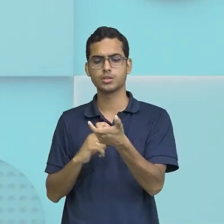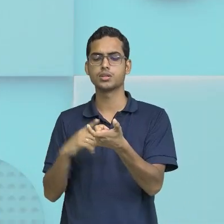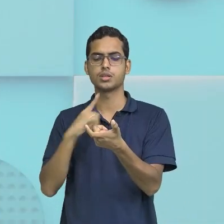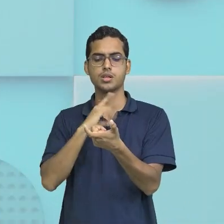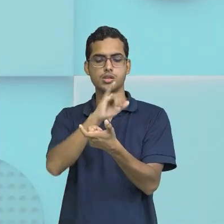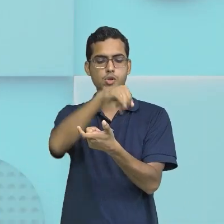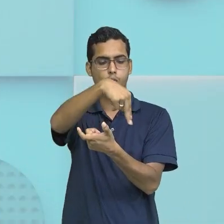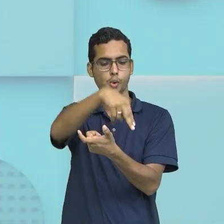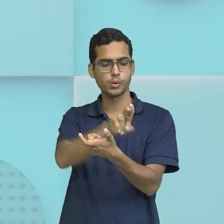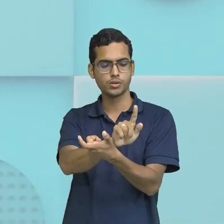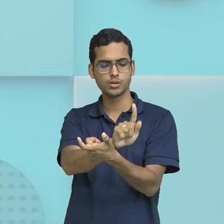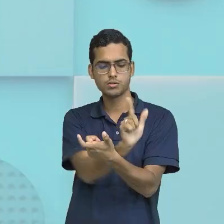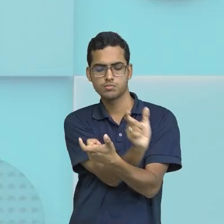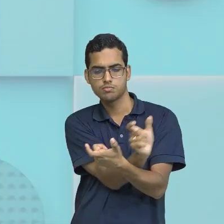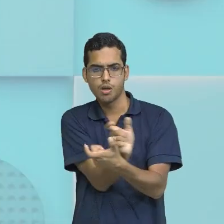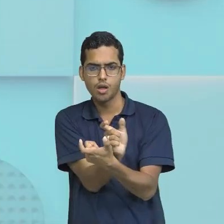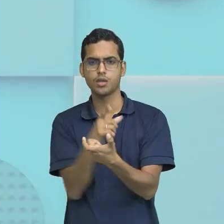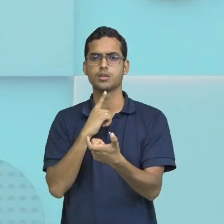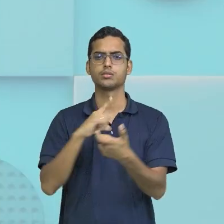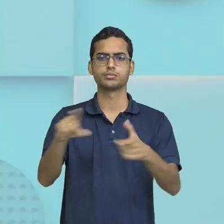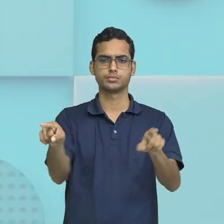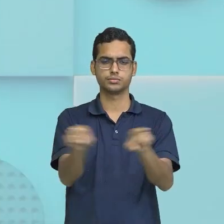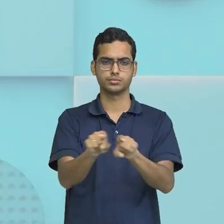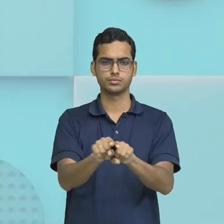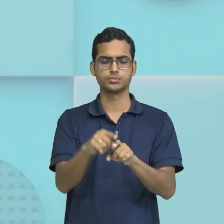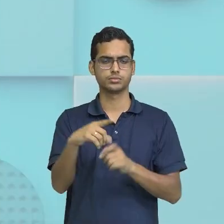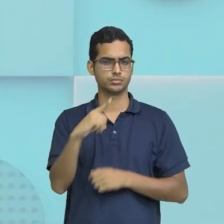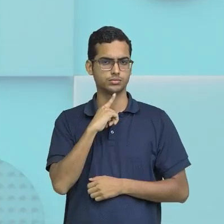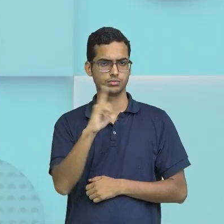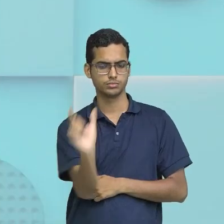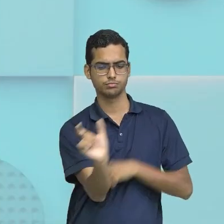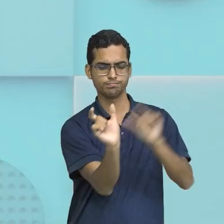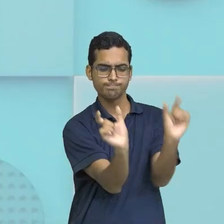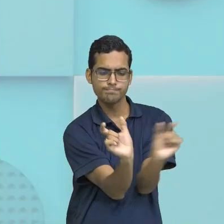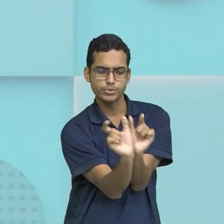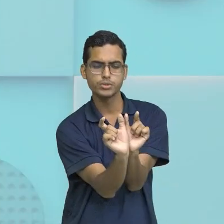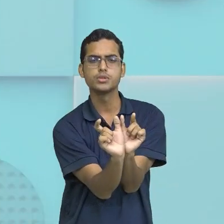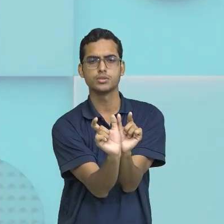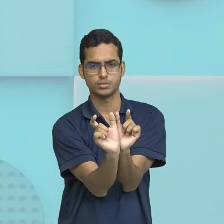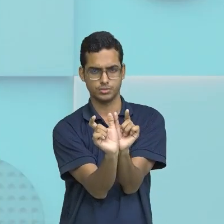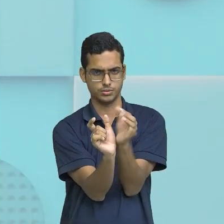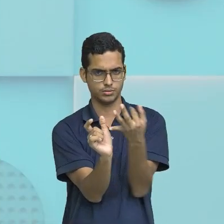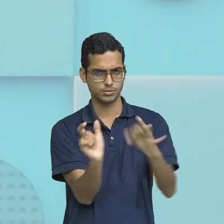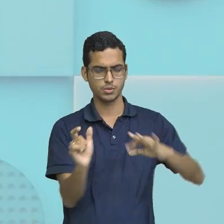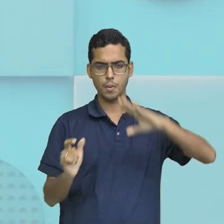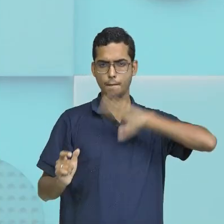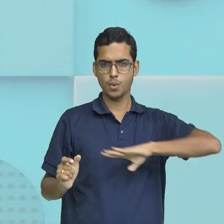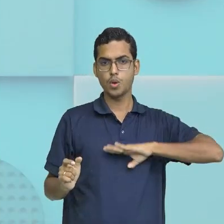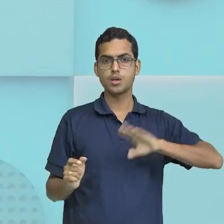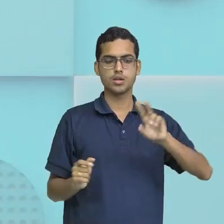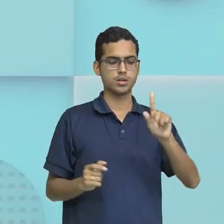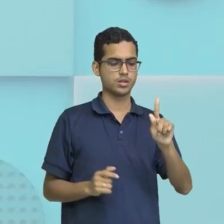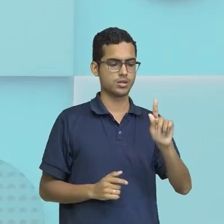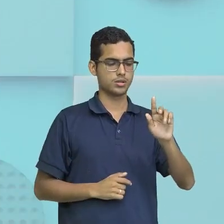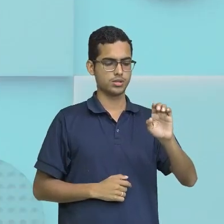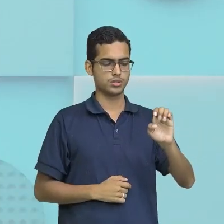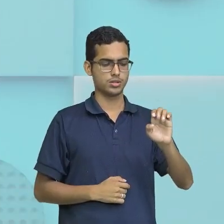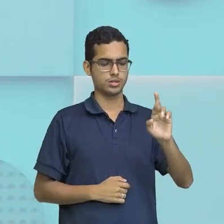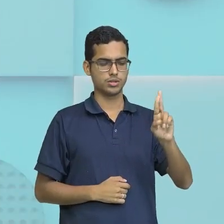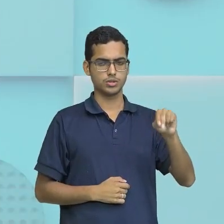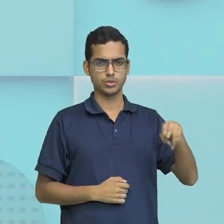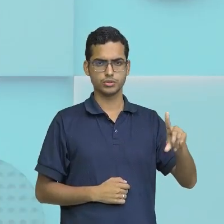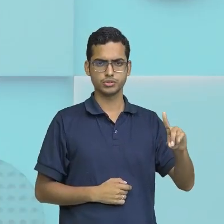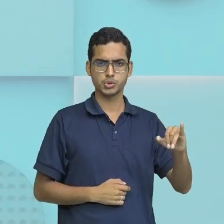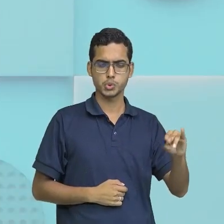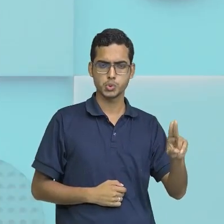esse verbo com ing é o mesmo gerúndio que nós temos na língua portuguesa, tá? O que é o gerúndio? Ele indica que a ação